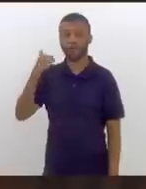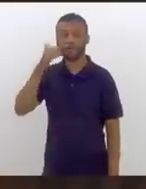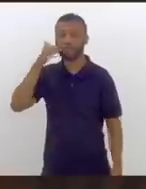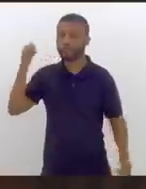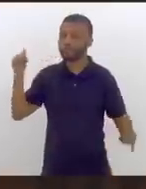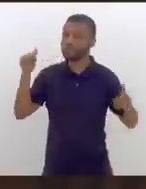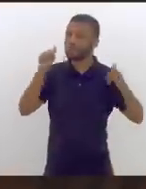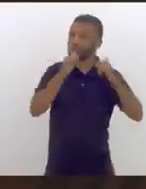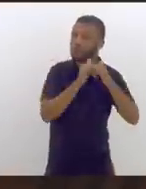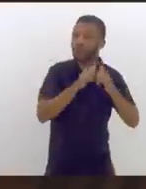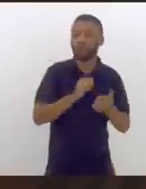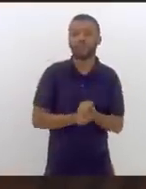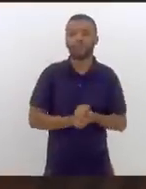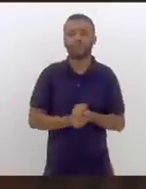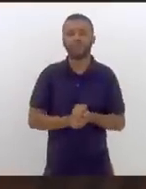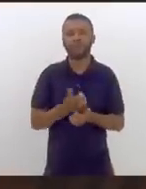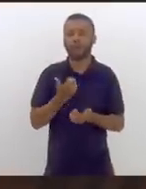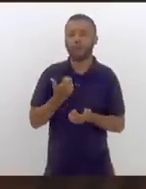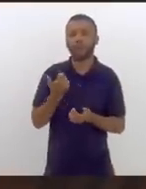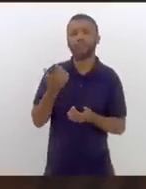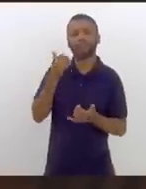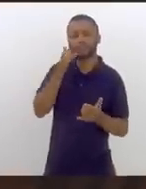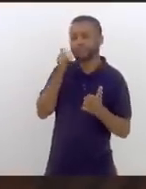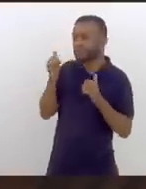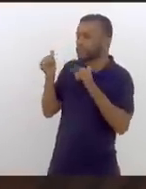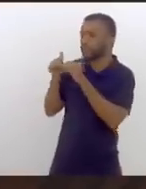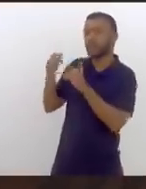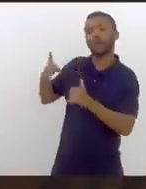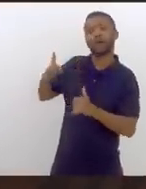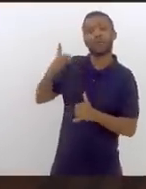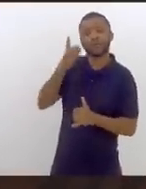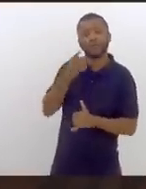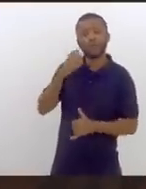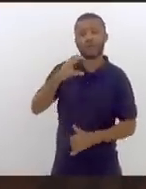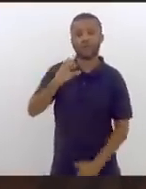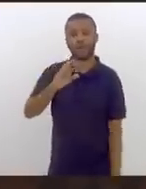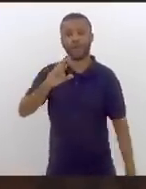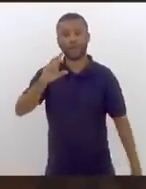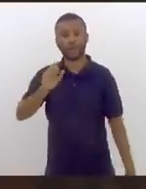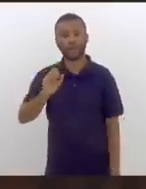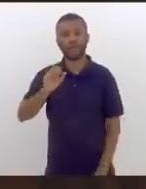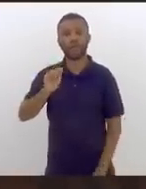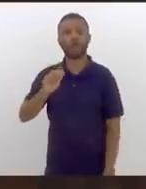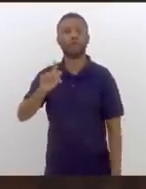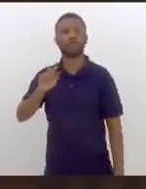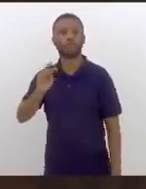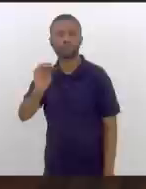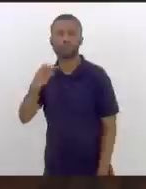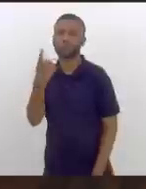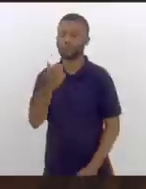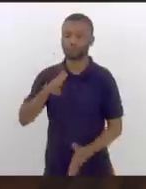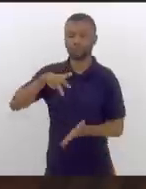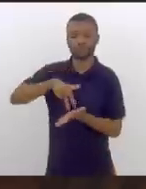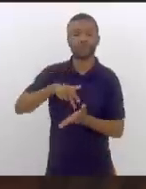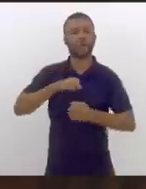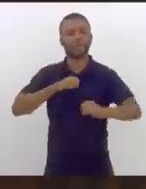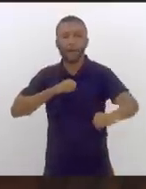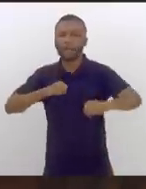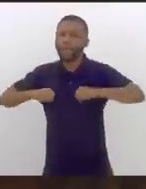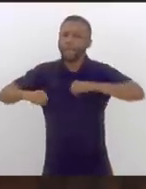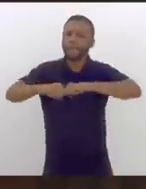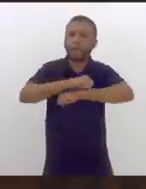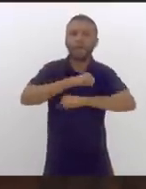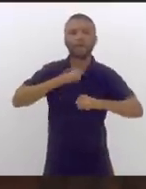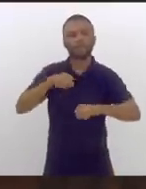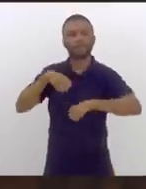o deputado Carlos Augusto que prontamente me atendeu aqui e nós estamos hoje nessa audiência mais do que para lutar pelos nossos guerreiros e deixar aqui bem